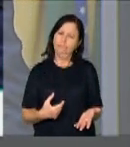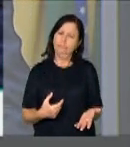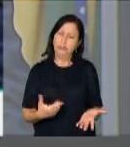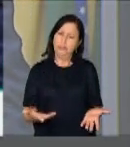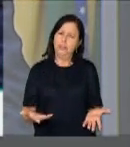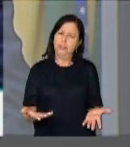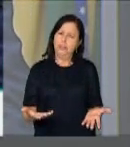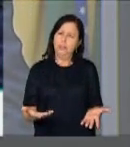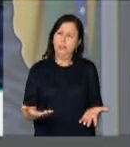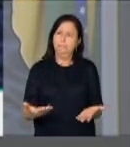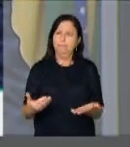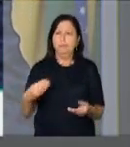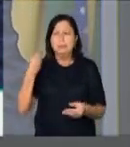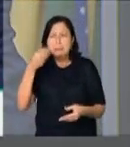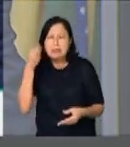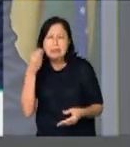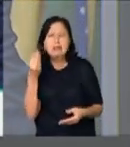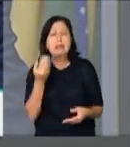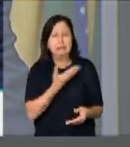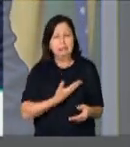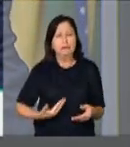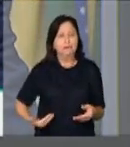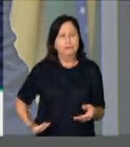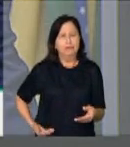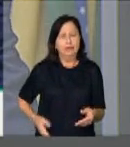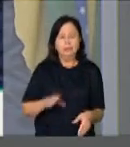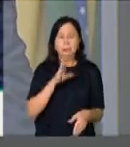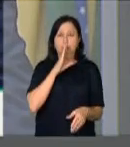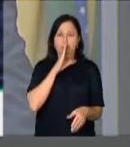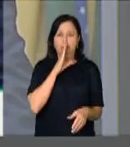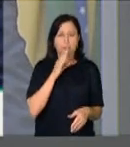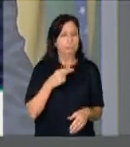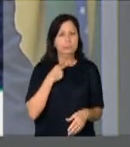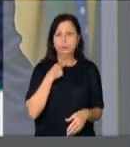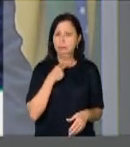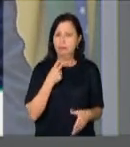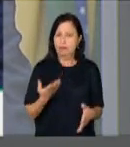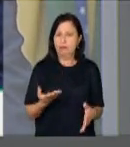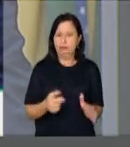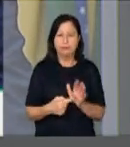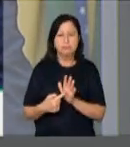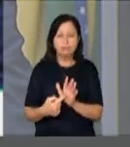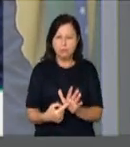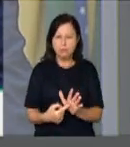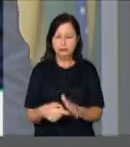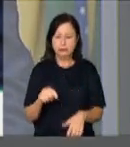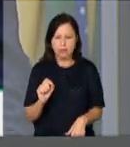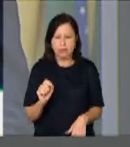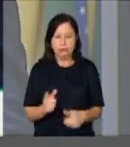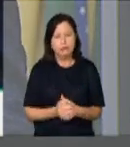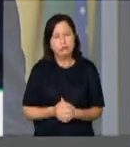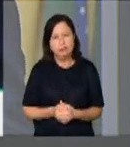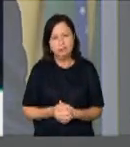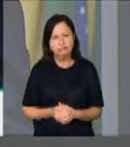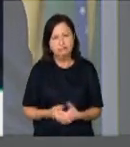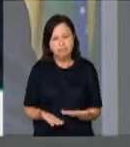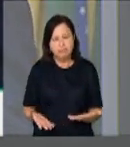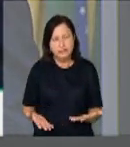ficar calado eu quero externar aqui a minha decepção